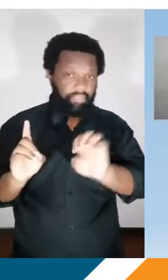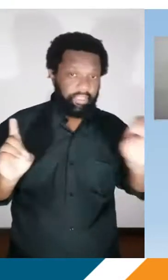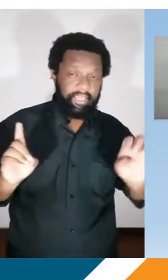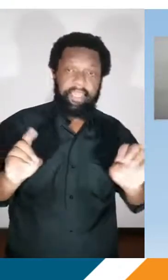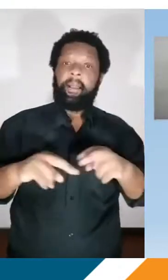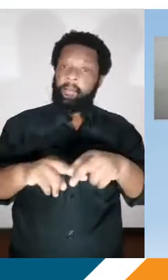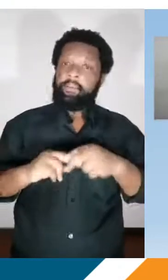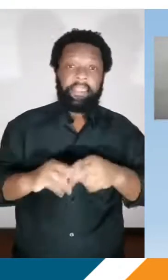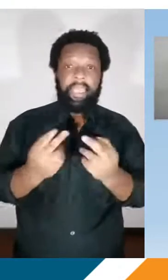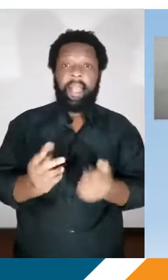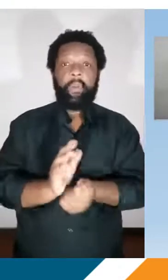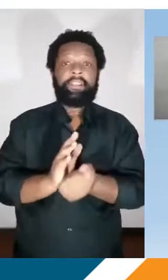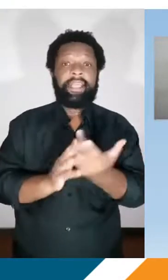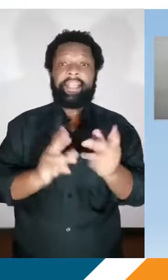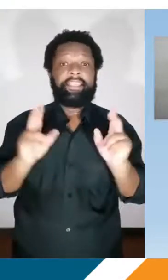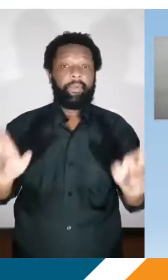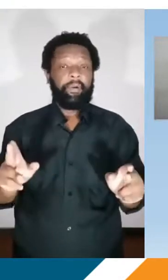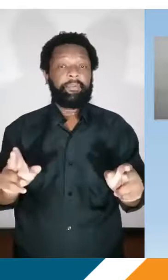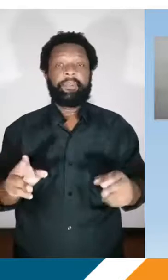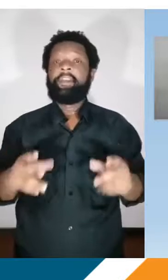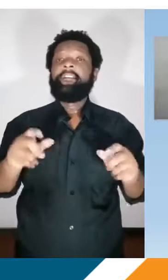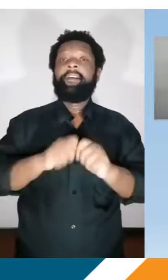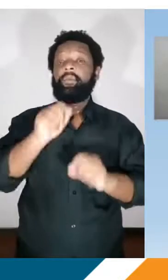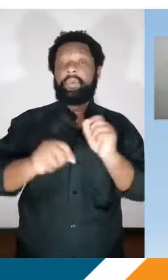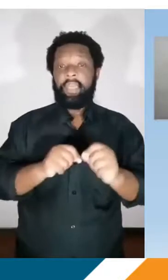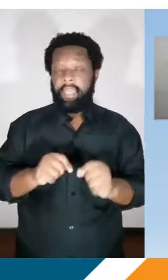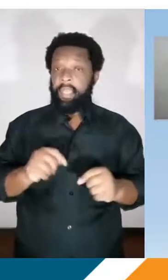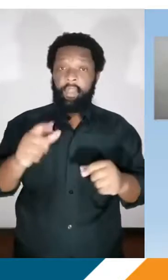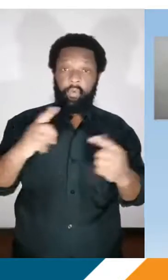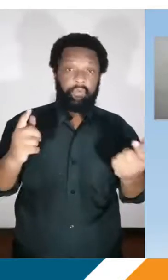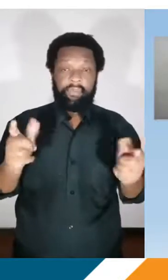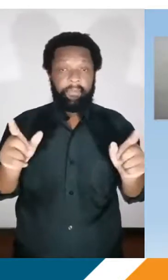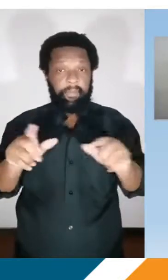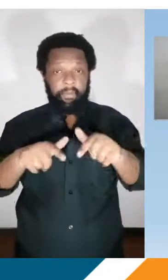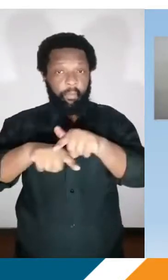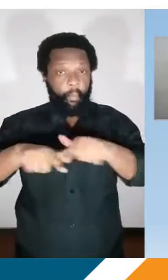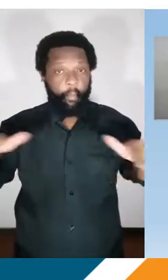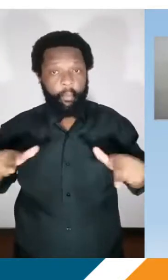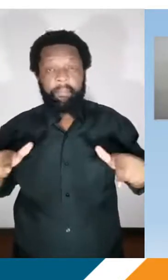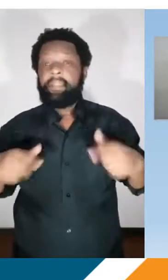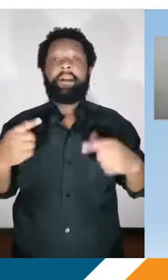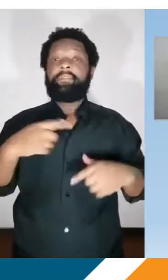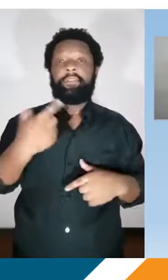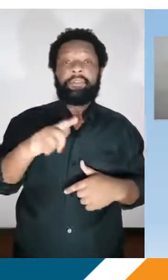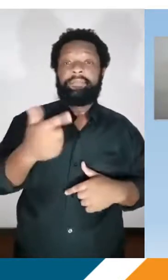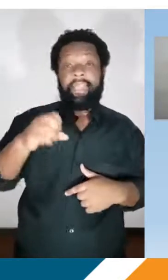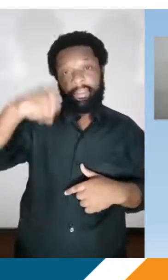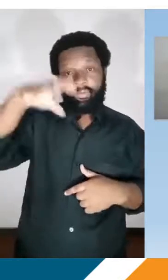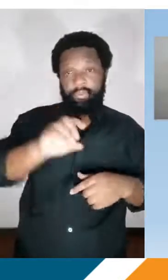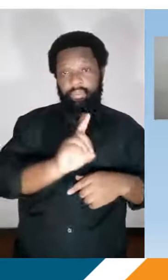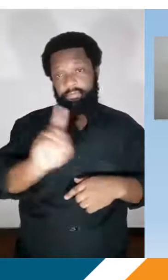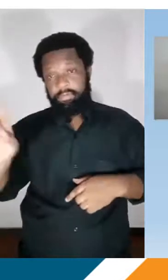para a direita se dá pela mesma quantidade das duas espécies. Isso faz com que um anule o outro. Então, você vai fazer com que não haja